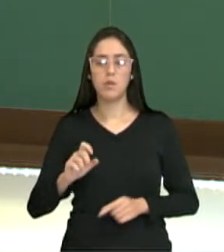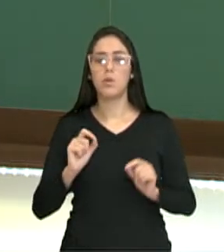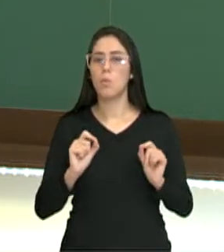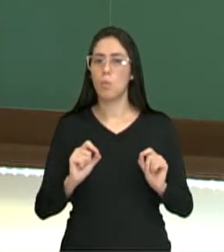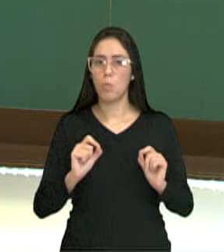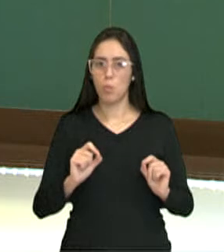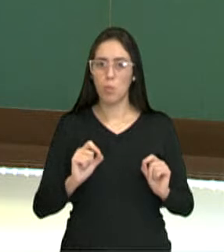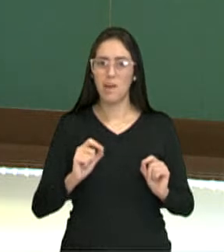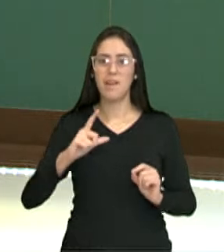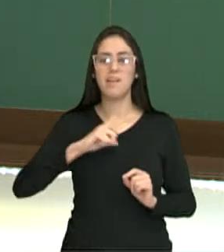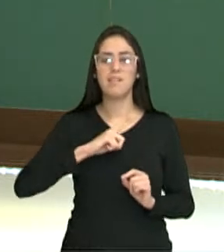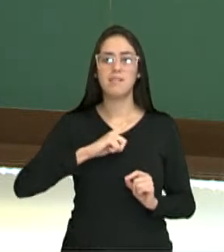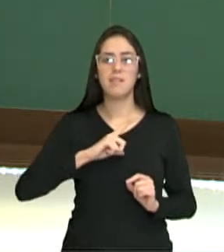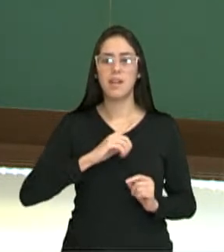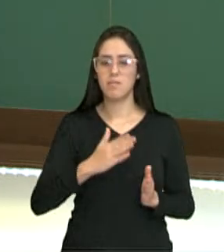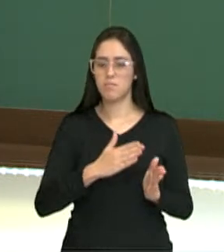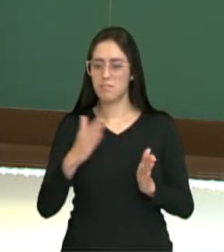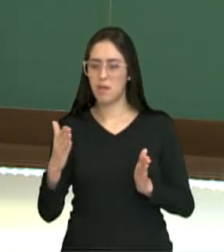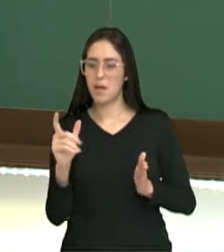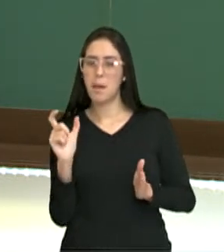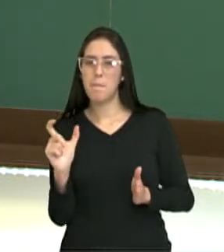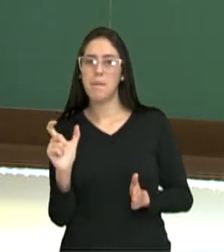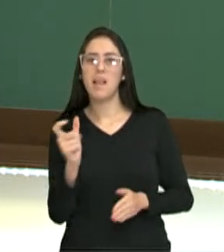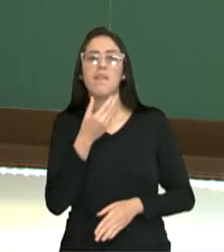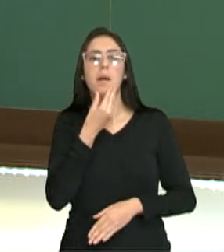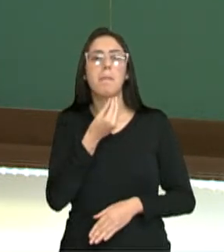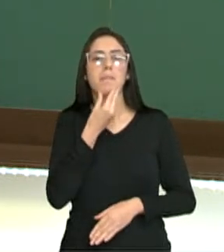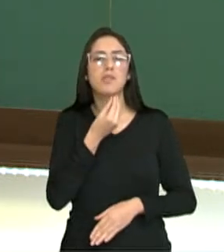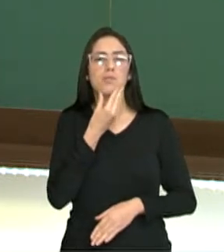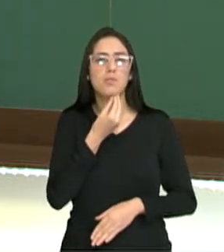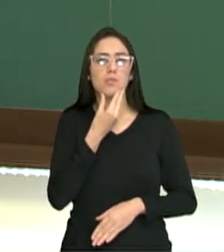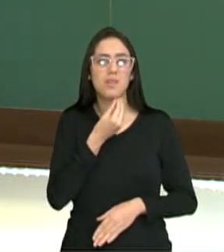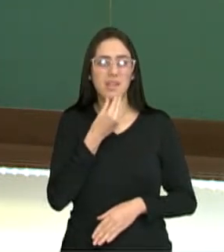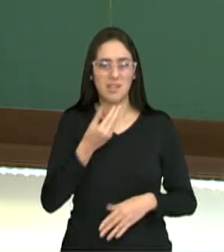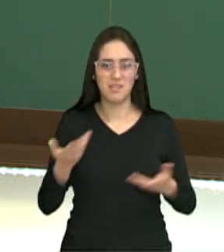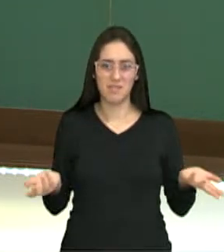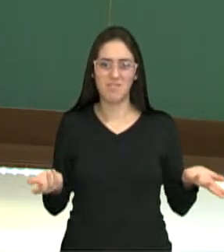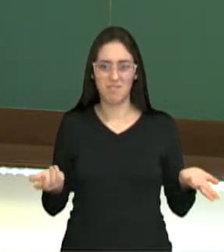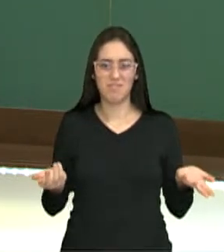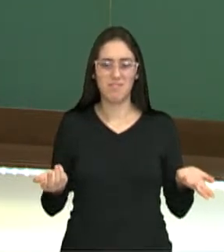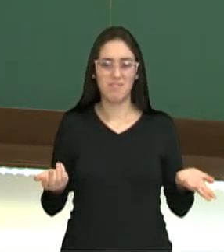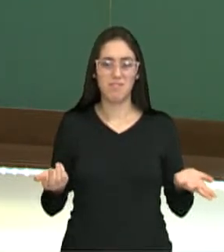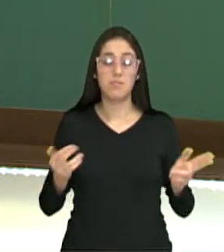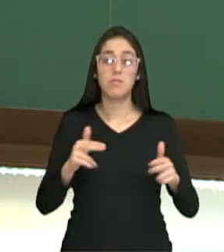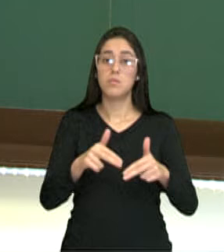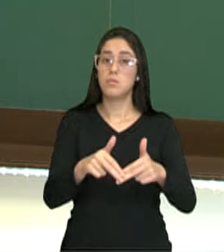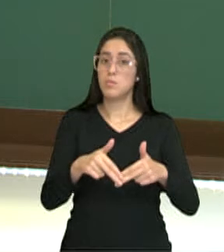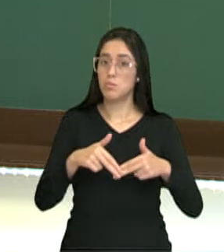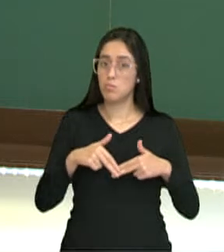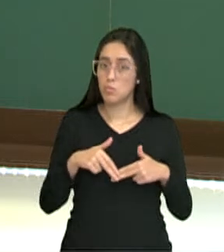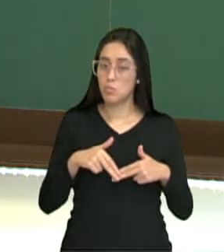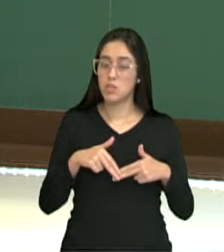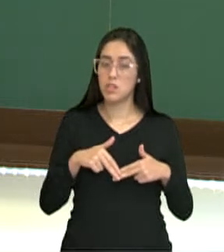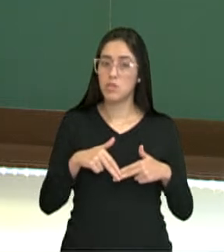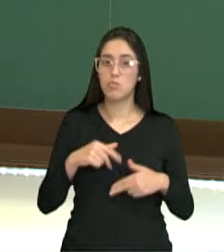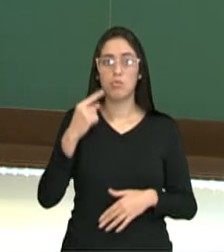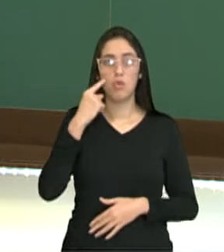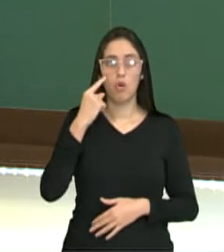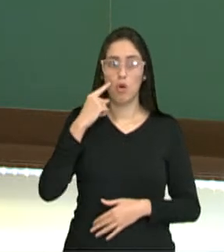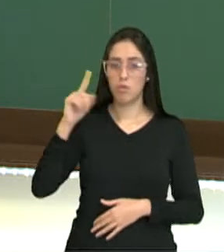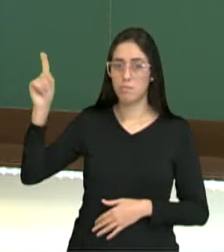uma palavra masculina em el singular, substantivo masculino. Por isso,